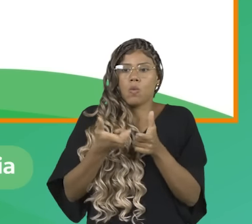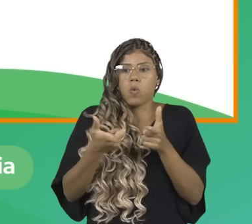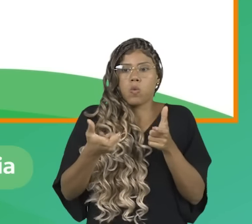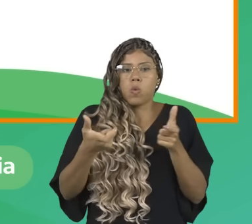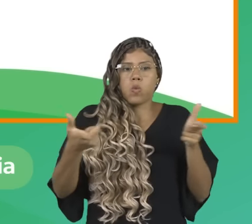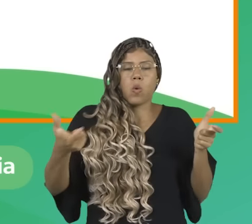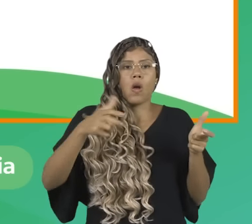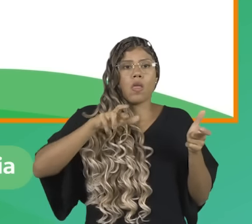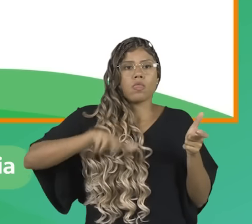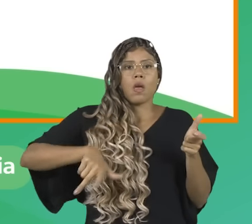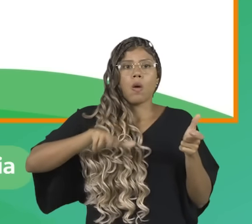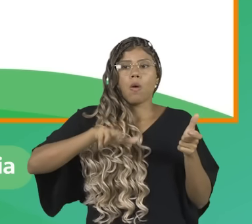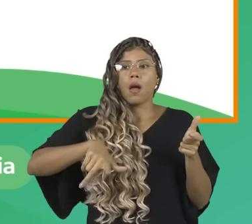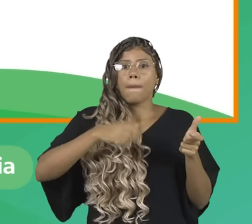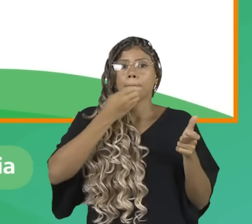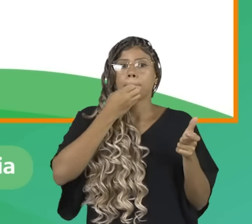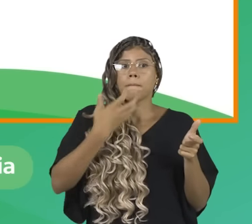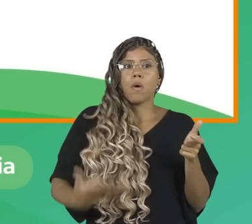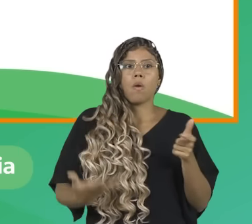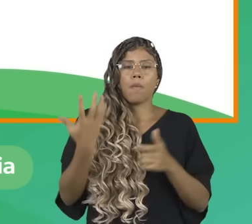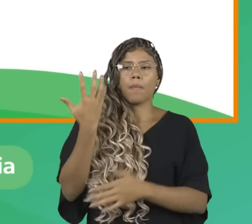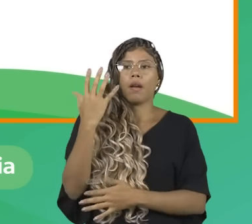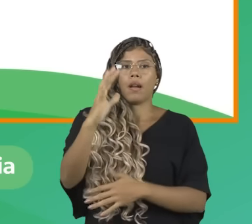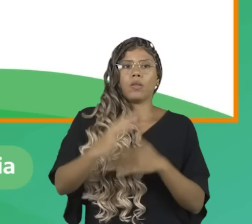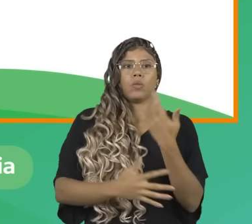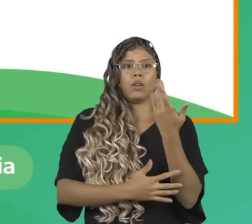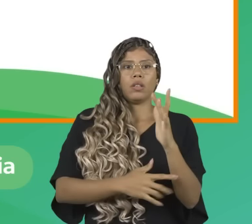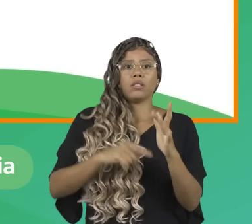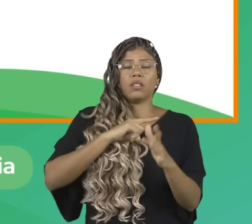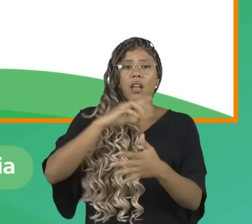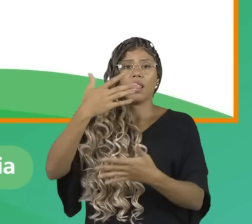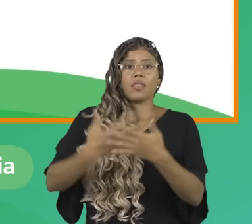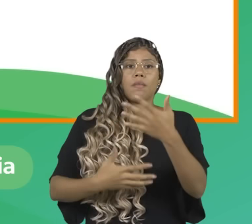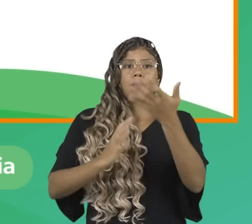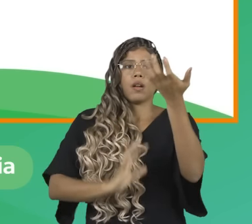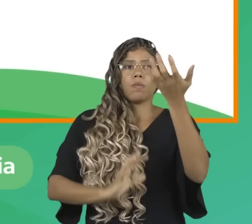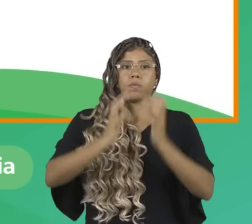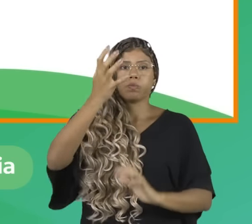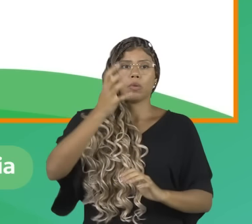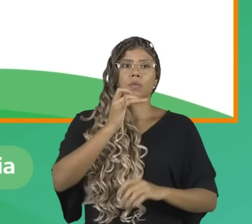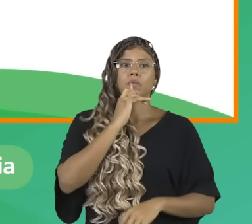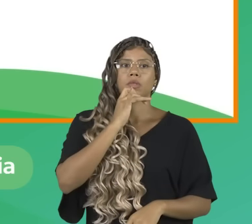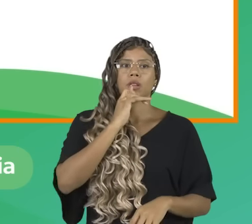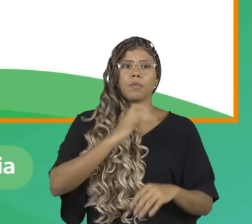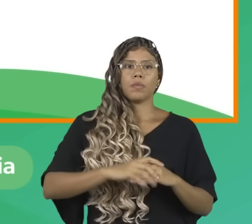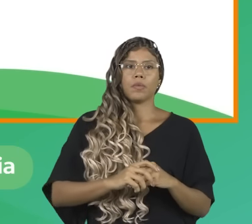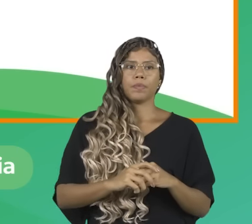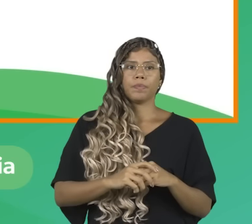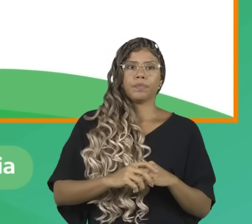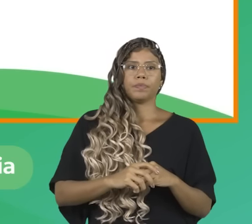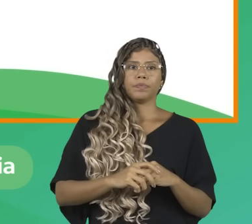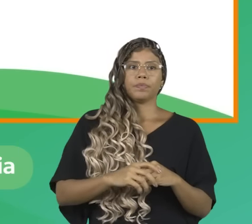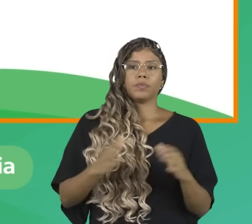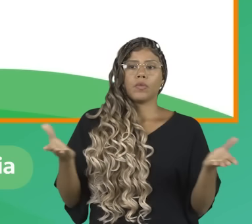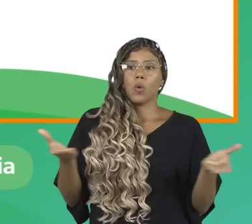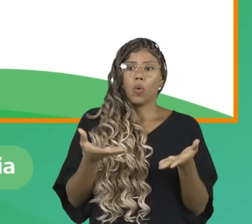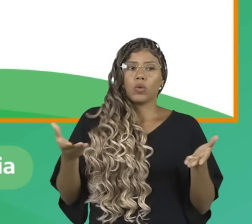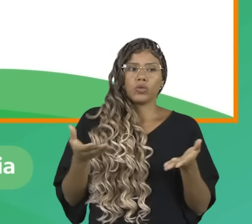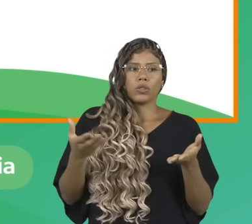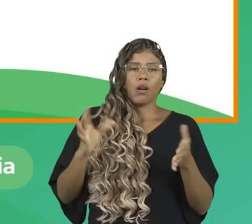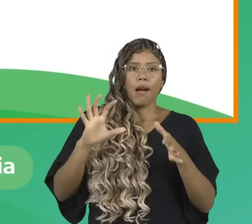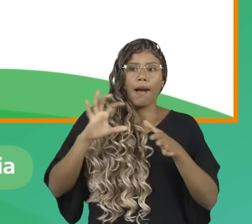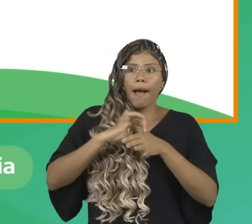maneira muito significativa para isso. Por exemplo, a necessidade, a demanda que se tem por carne não